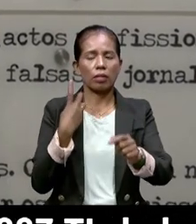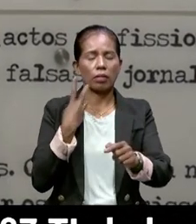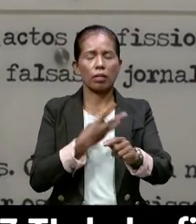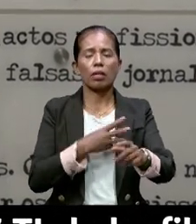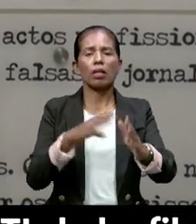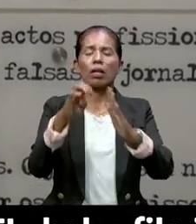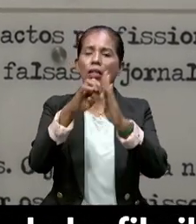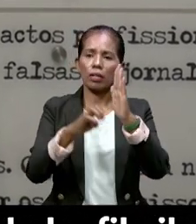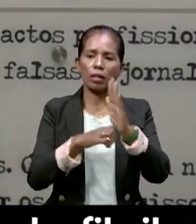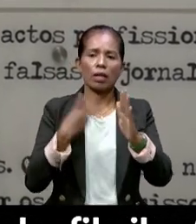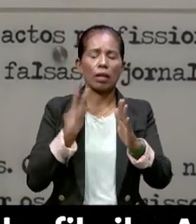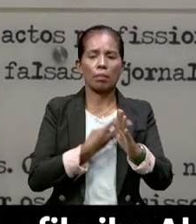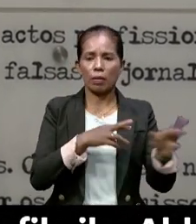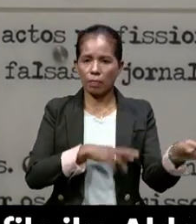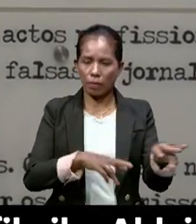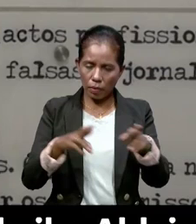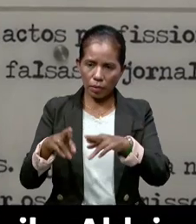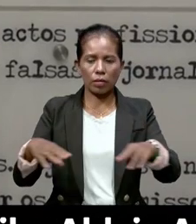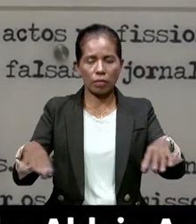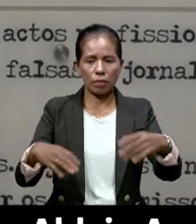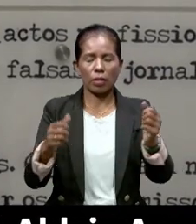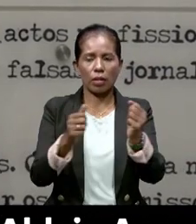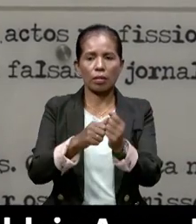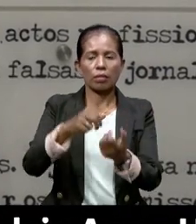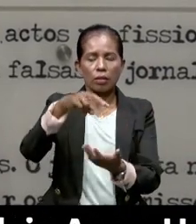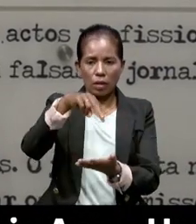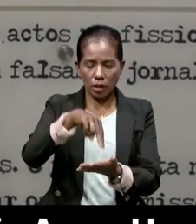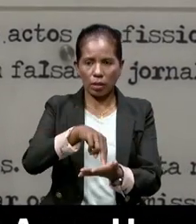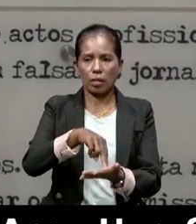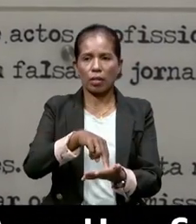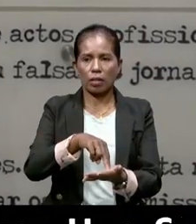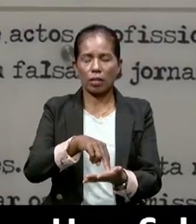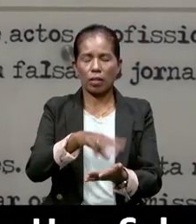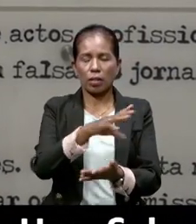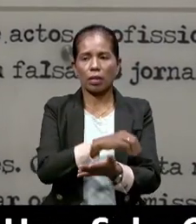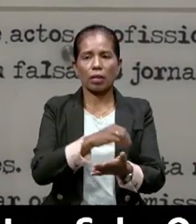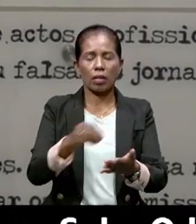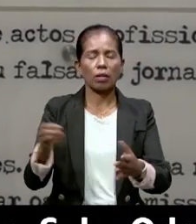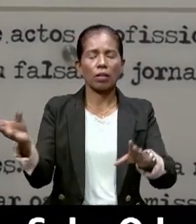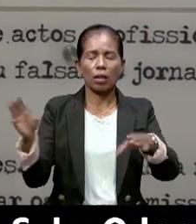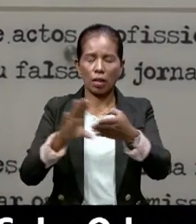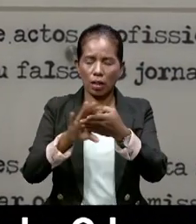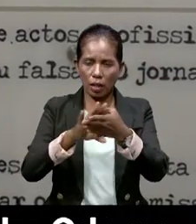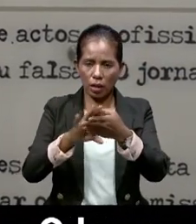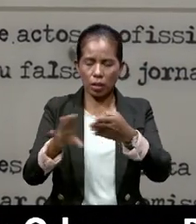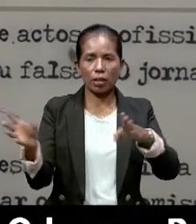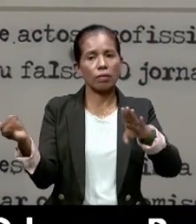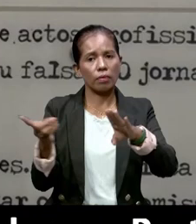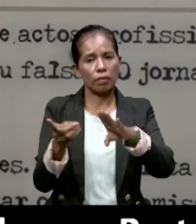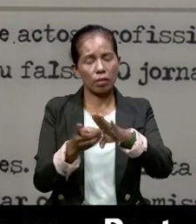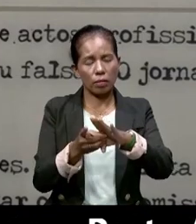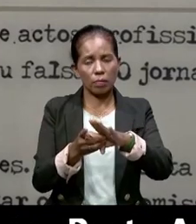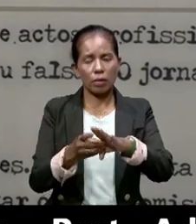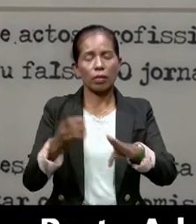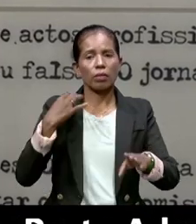Estado. Ami pronto colabora Hamutu, ato estabelece, simu carta fraternidade humana, e aí tem a paz e da nene, e tá lá